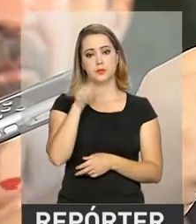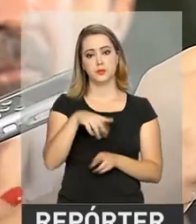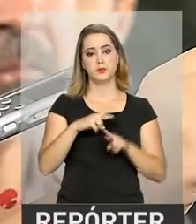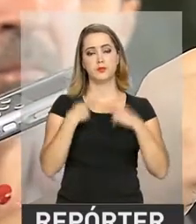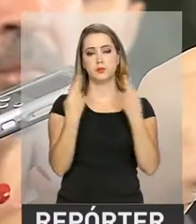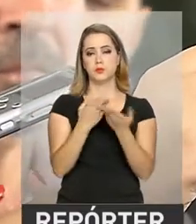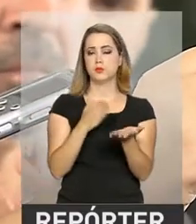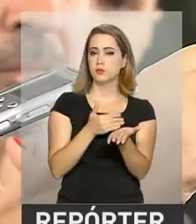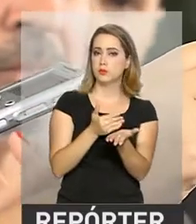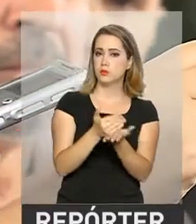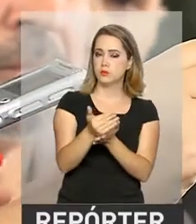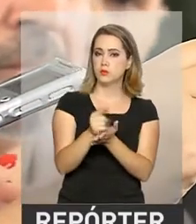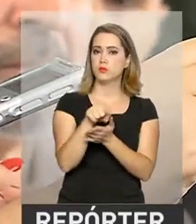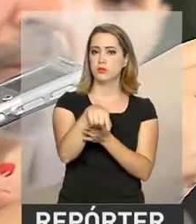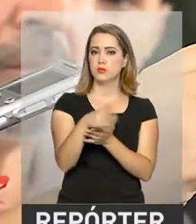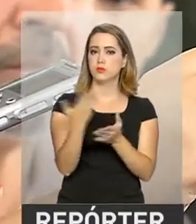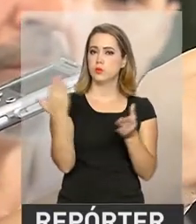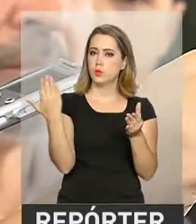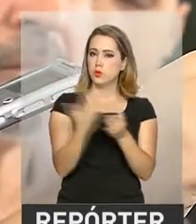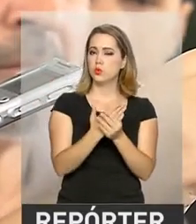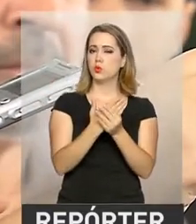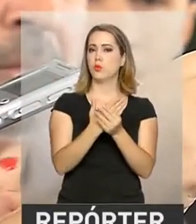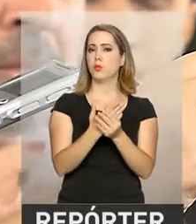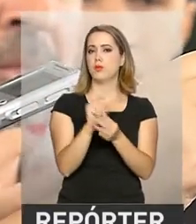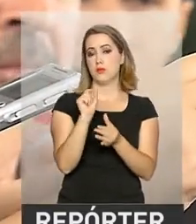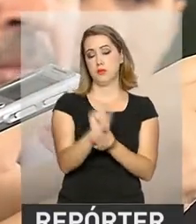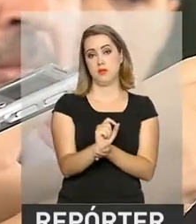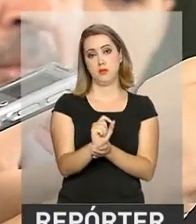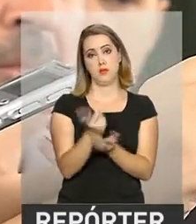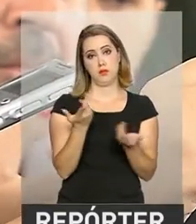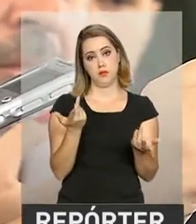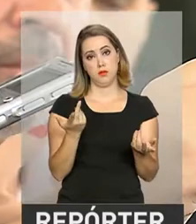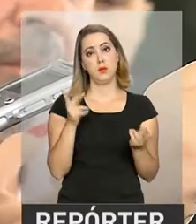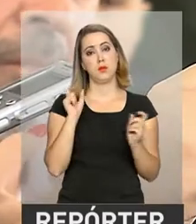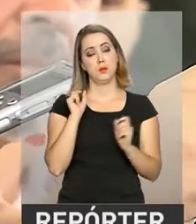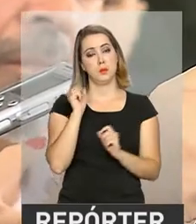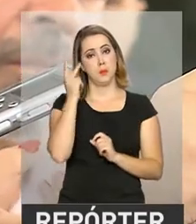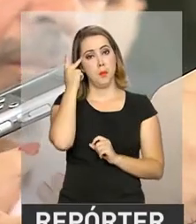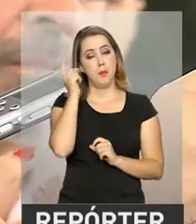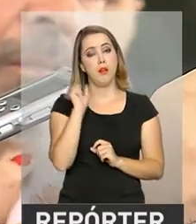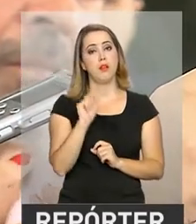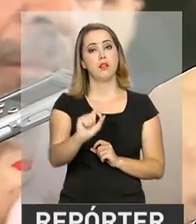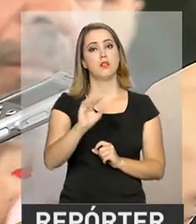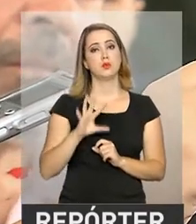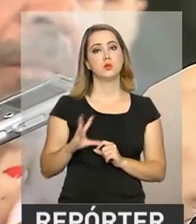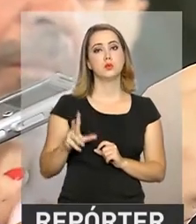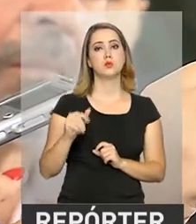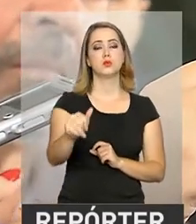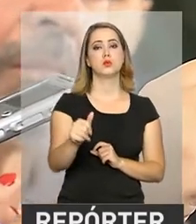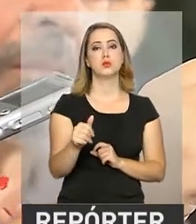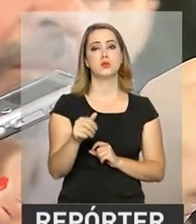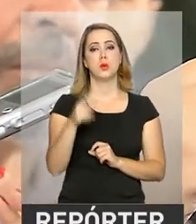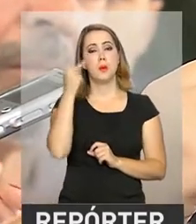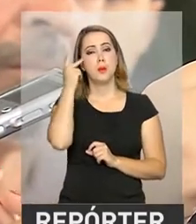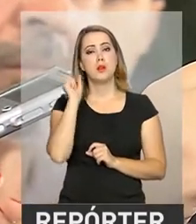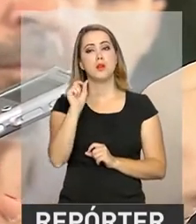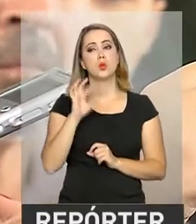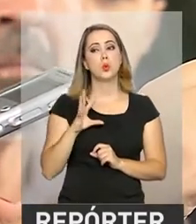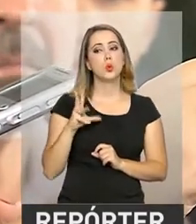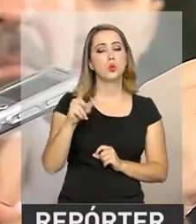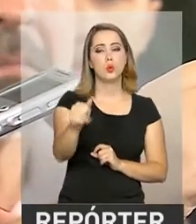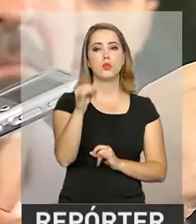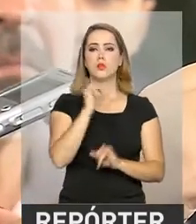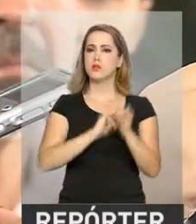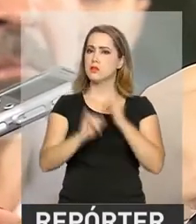que é o início de um processo e última análise para todas as informaram que todas as informações sejam